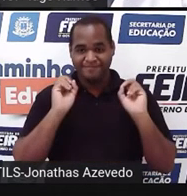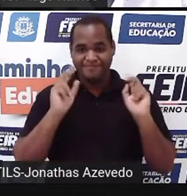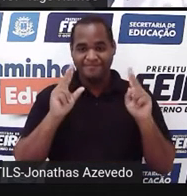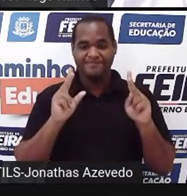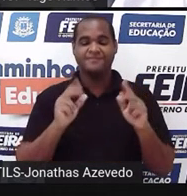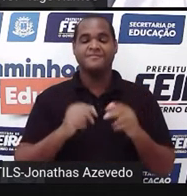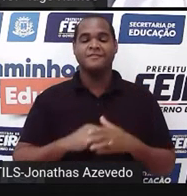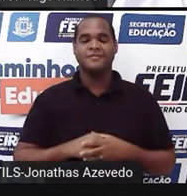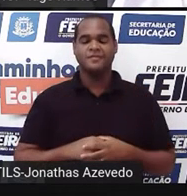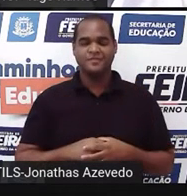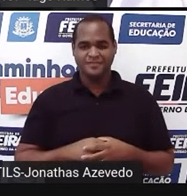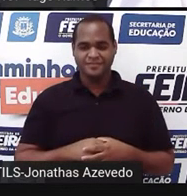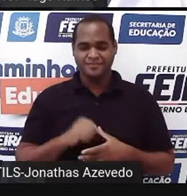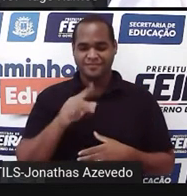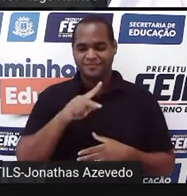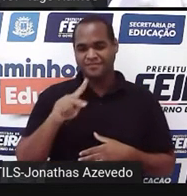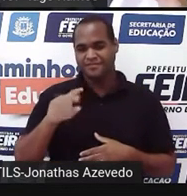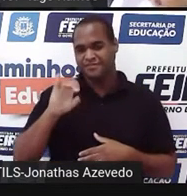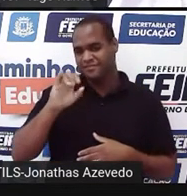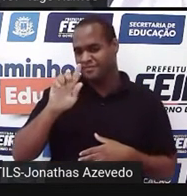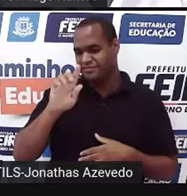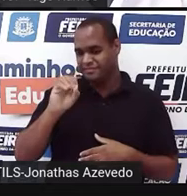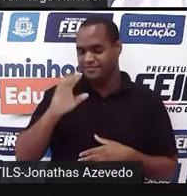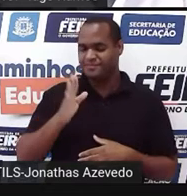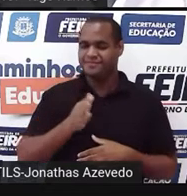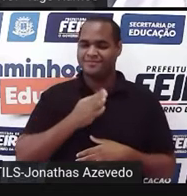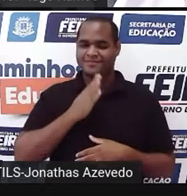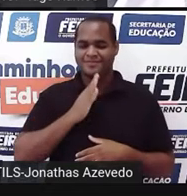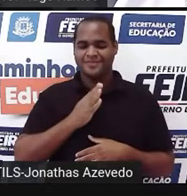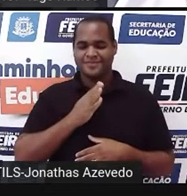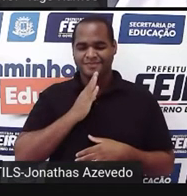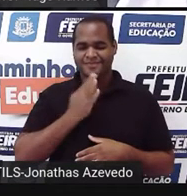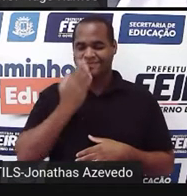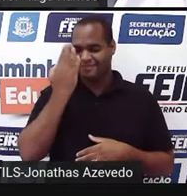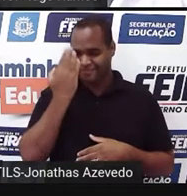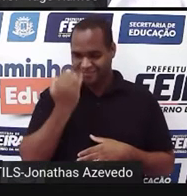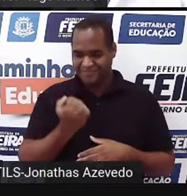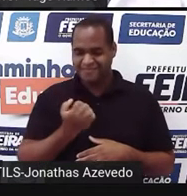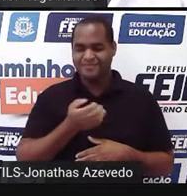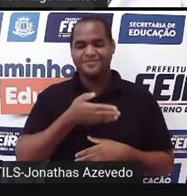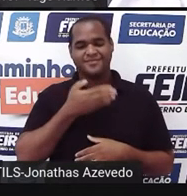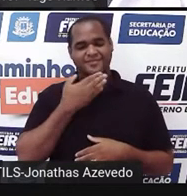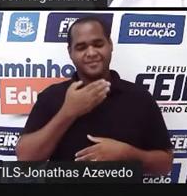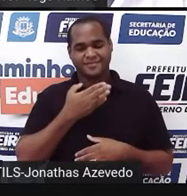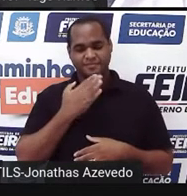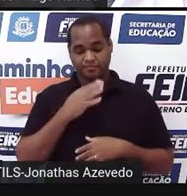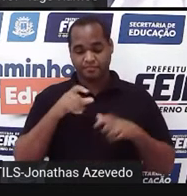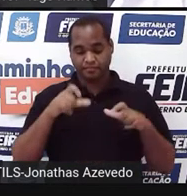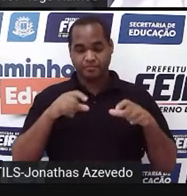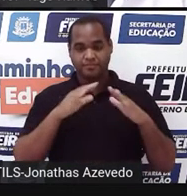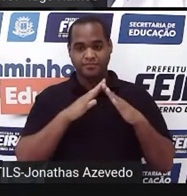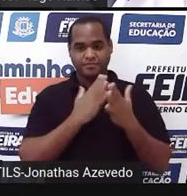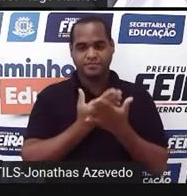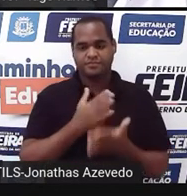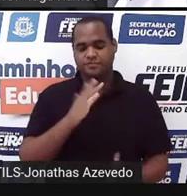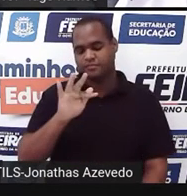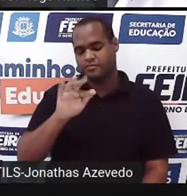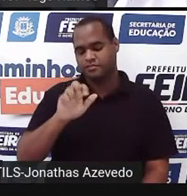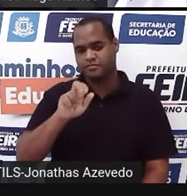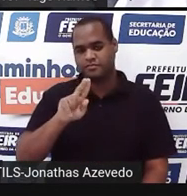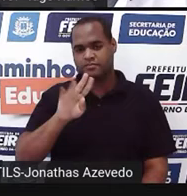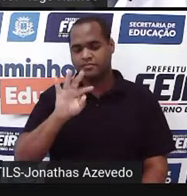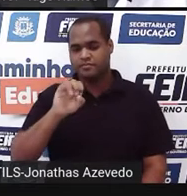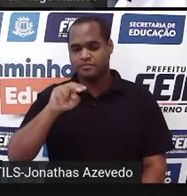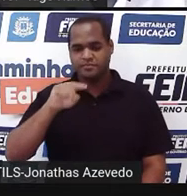bom eu sou o processo Iago bem possível que você já me conheça bem lá da escola municipal Faustino